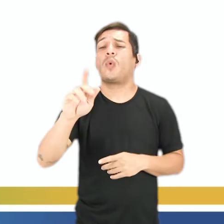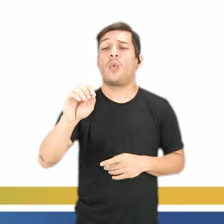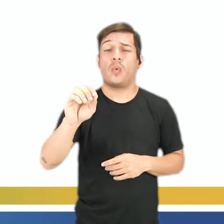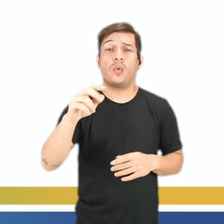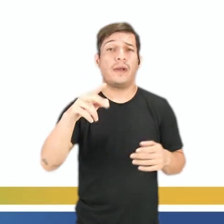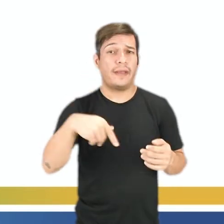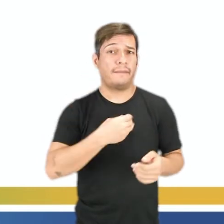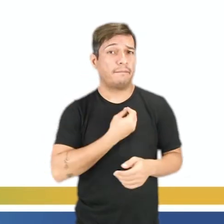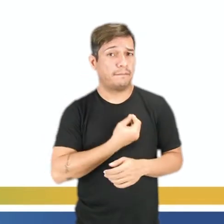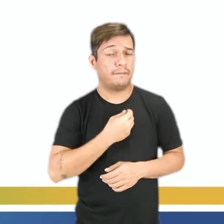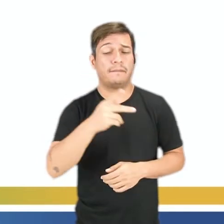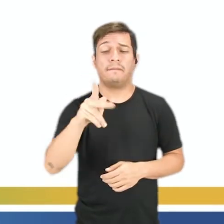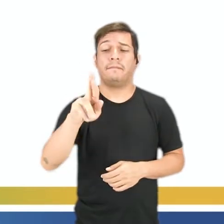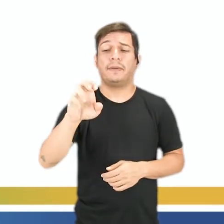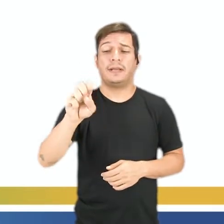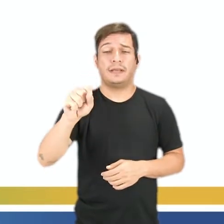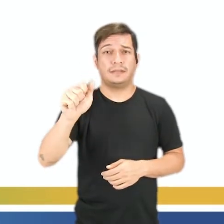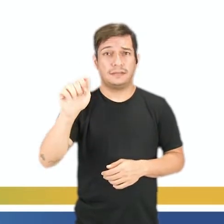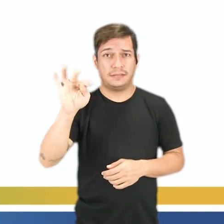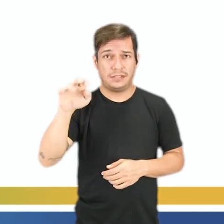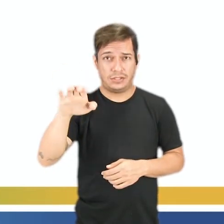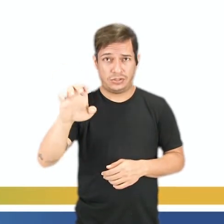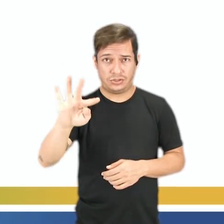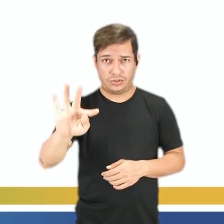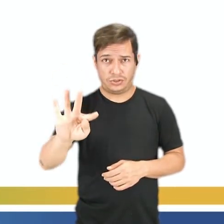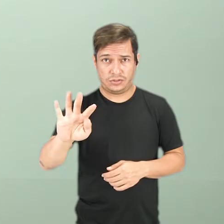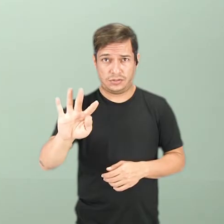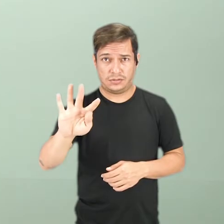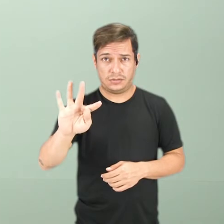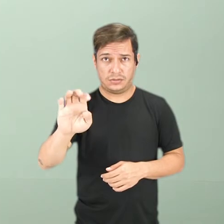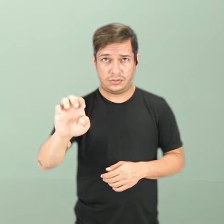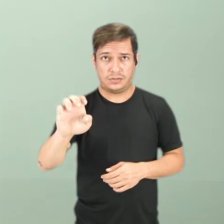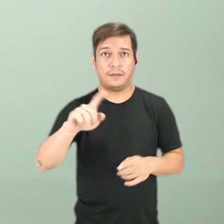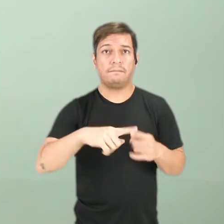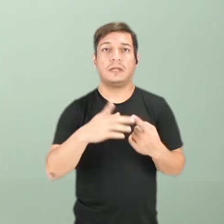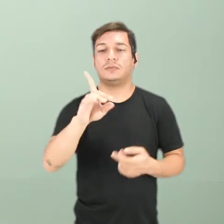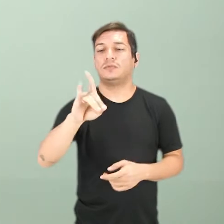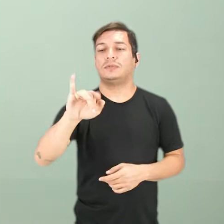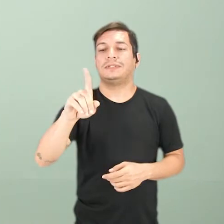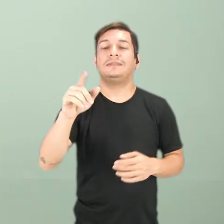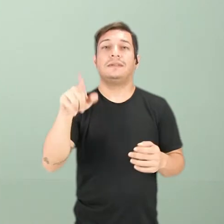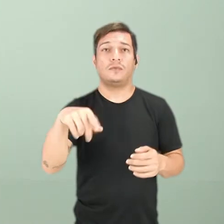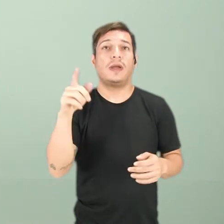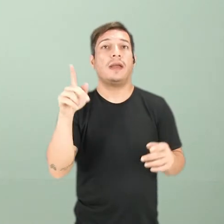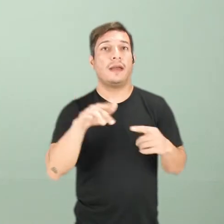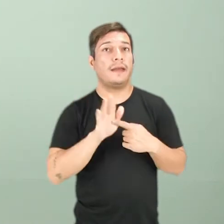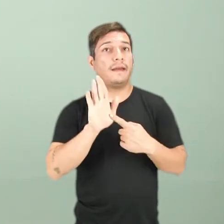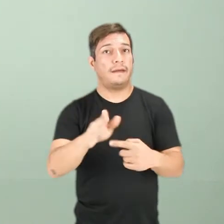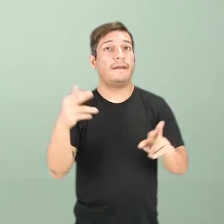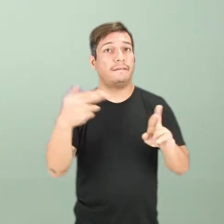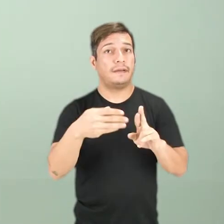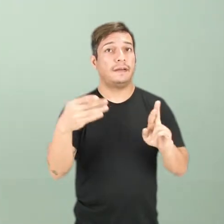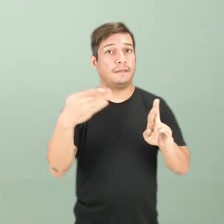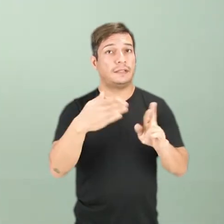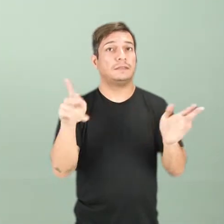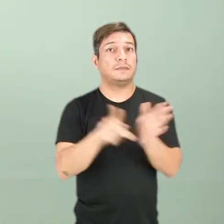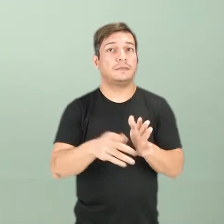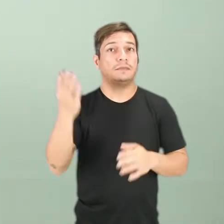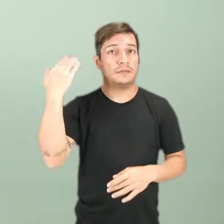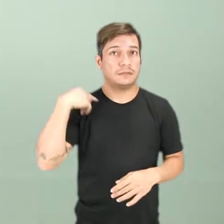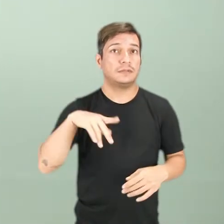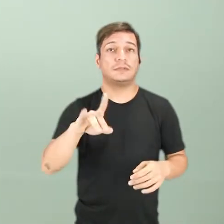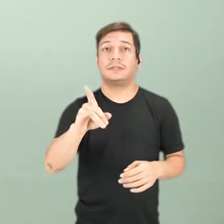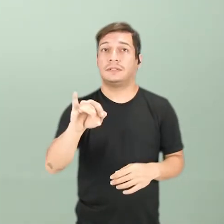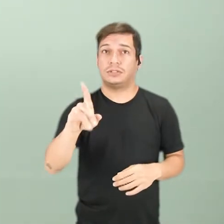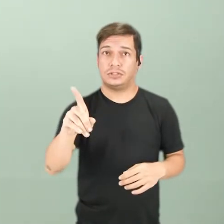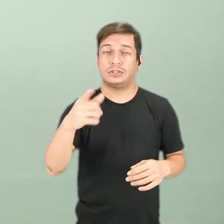não é no presente? Go é no infinitivo. Mas o did não é a marca do passado? Se tem did, o verbo